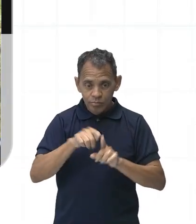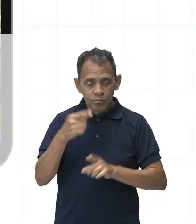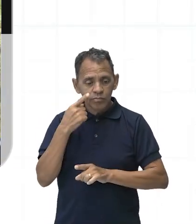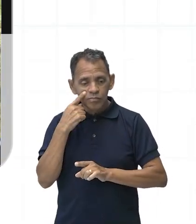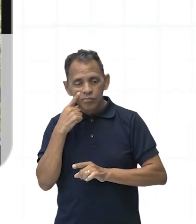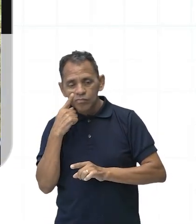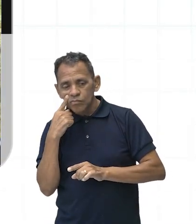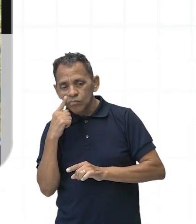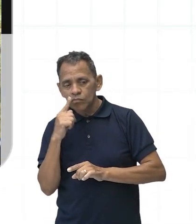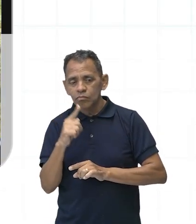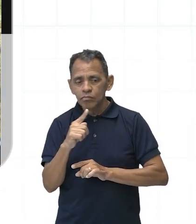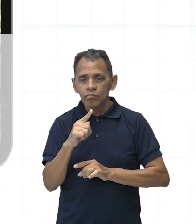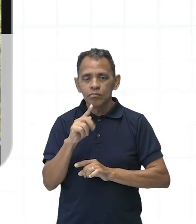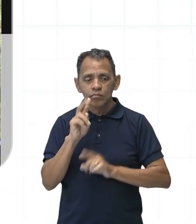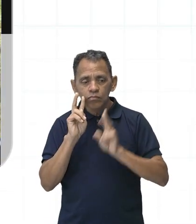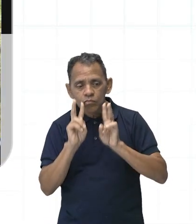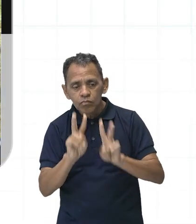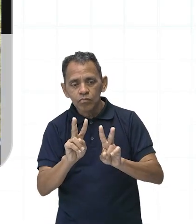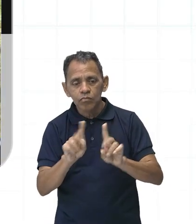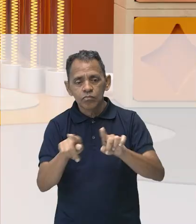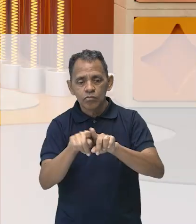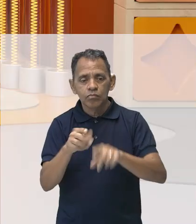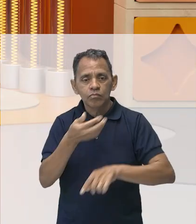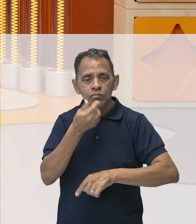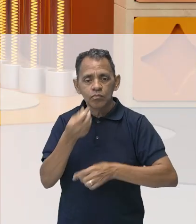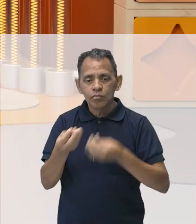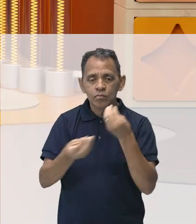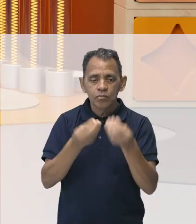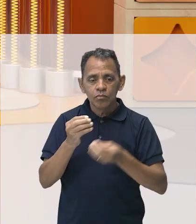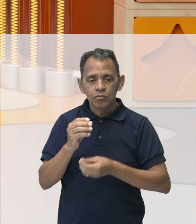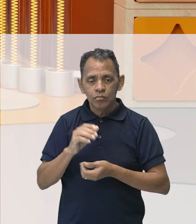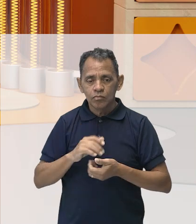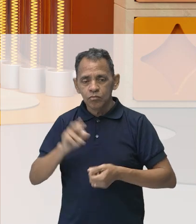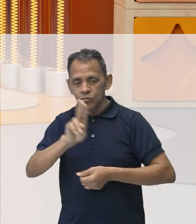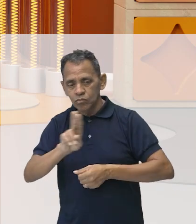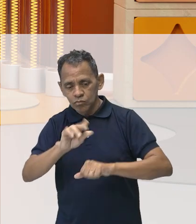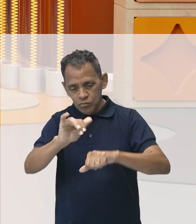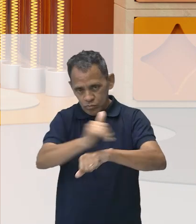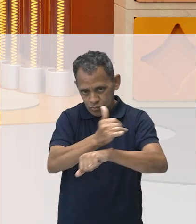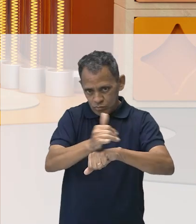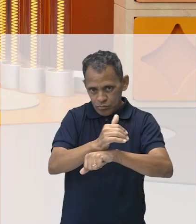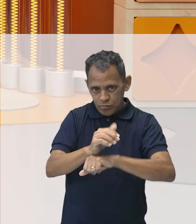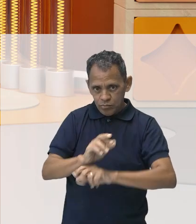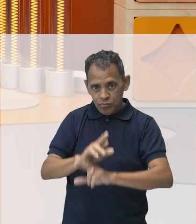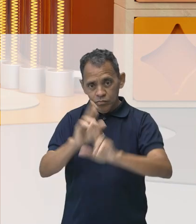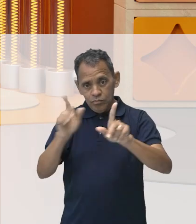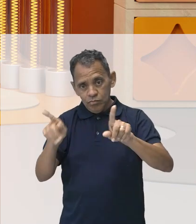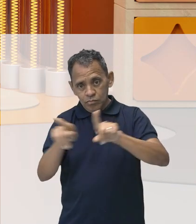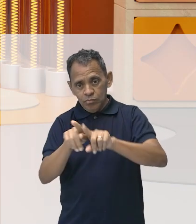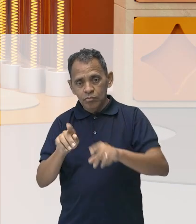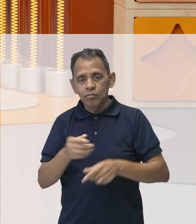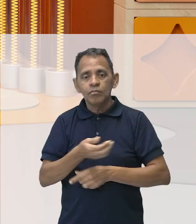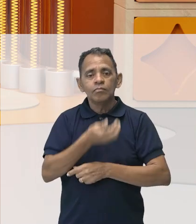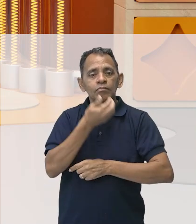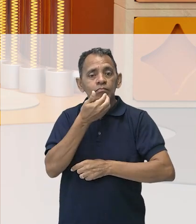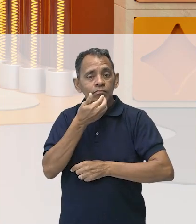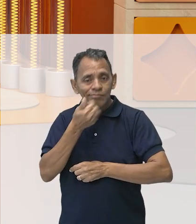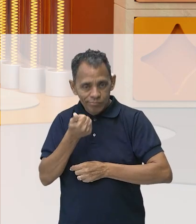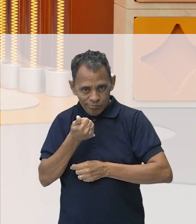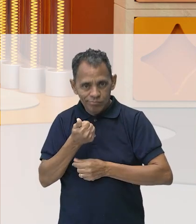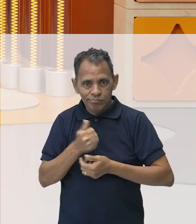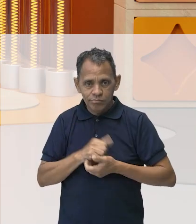o que pode estar ocorrendo, tá certo? Então, a gente observa realmente a importância de